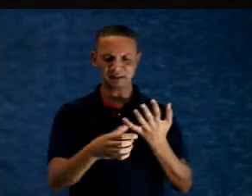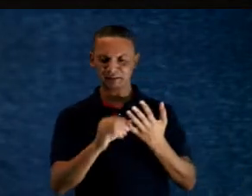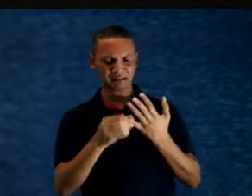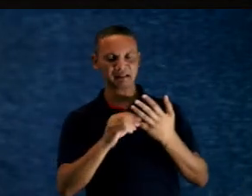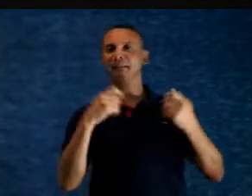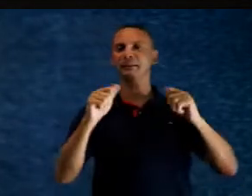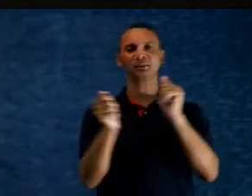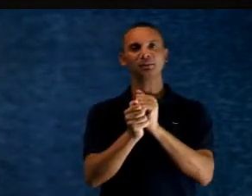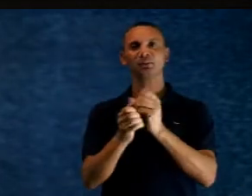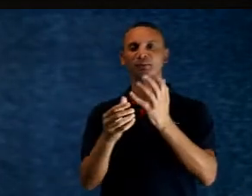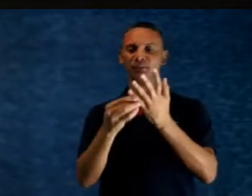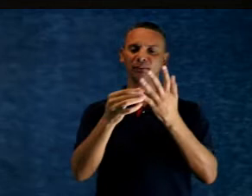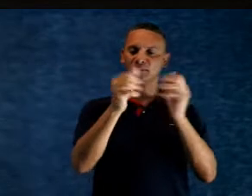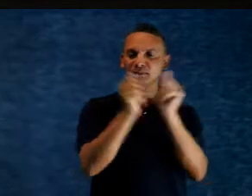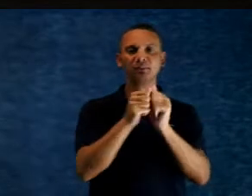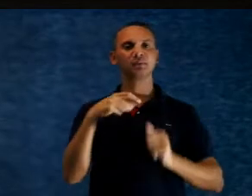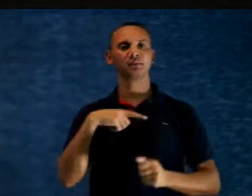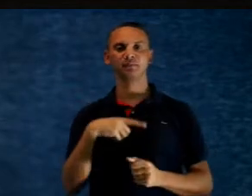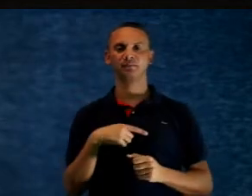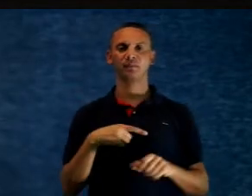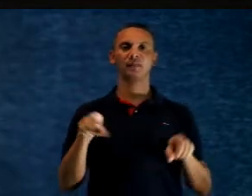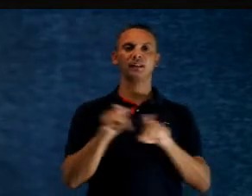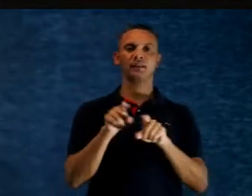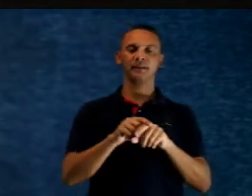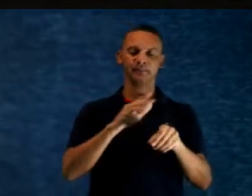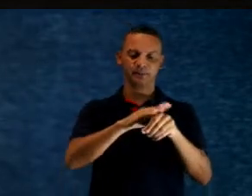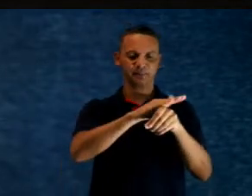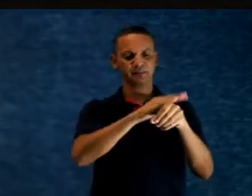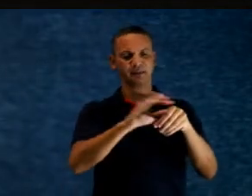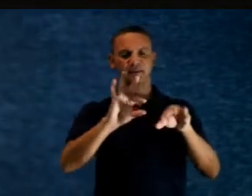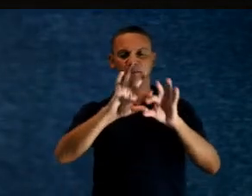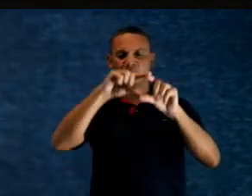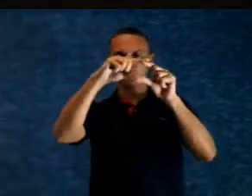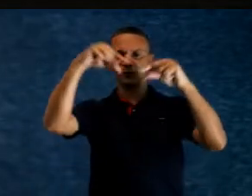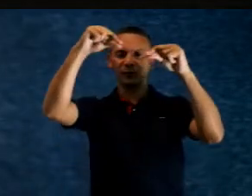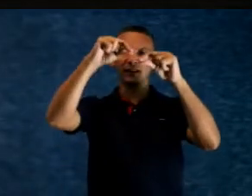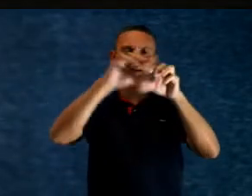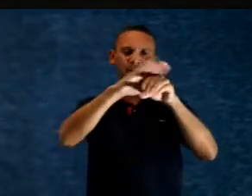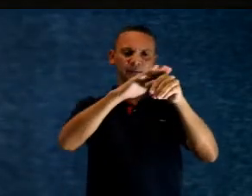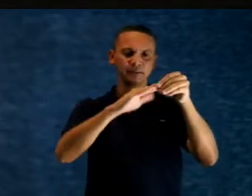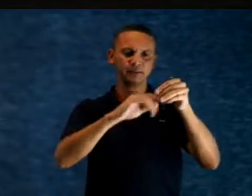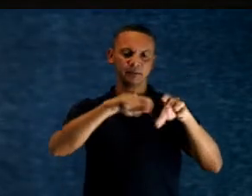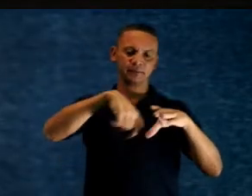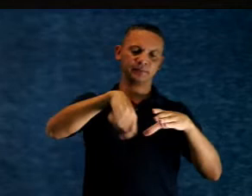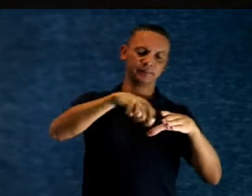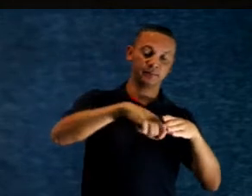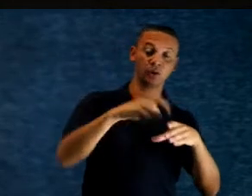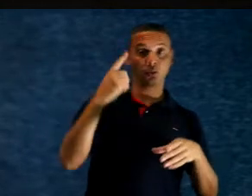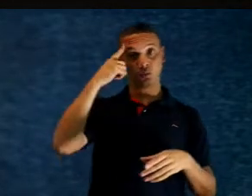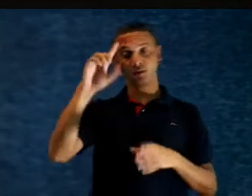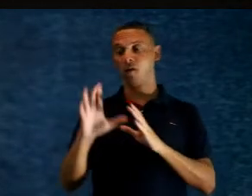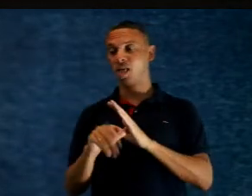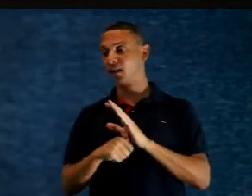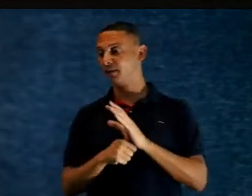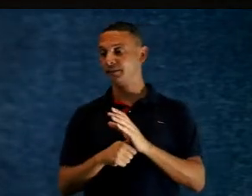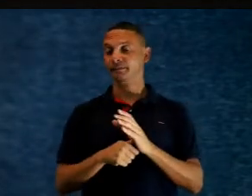Célia achou muita graça. Eu fiquei com saudade dos meus potinhos. A casa, sem ninguém, se alargou e